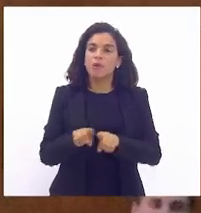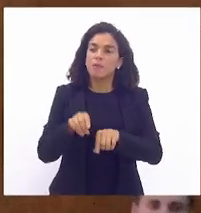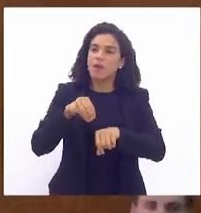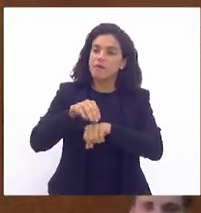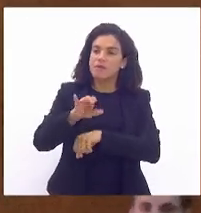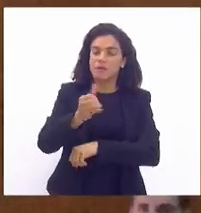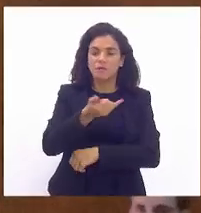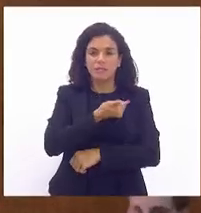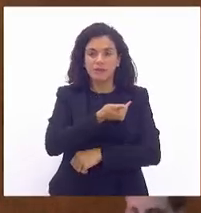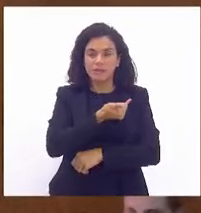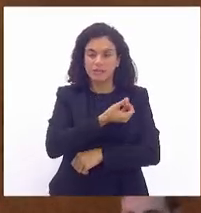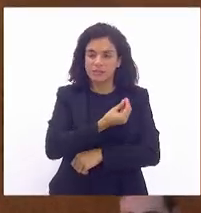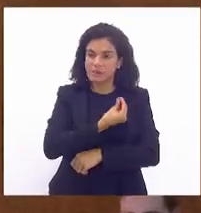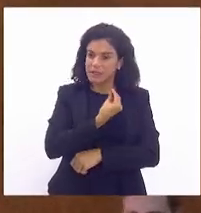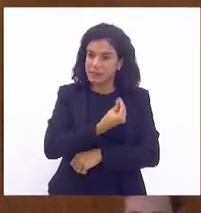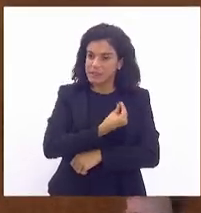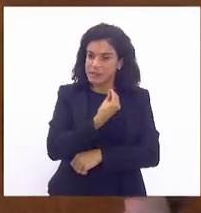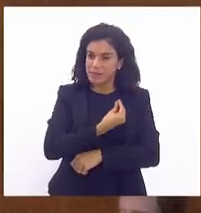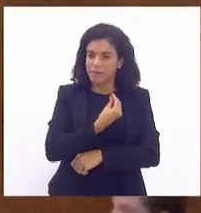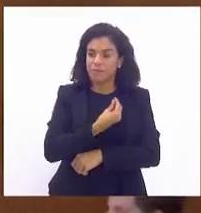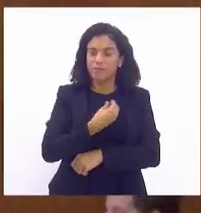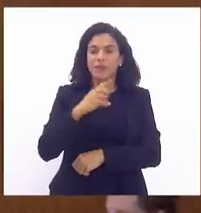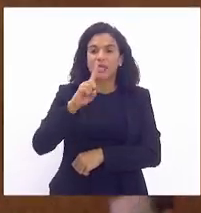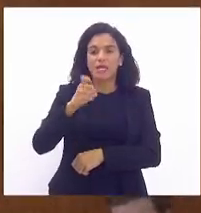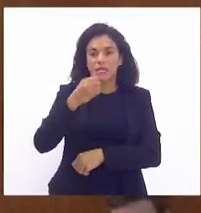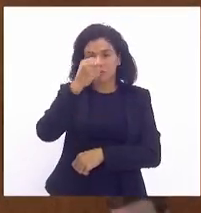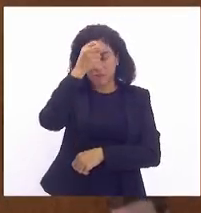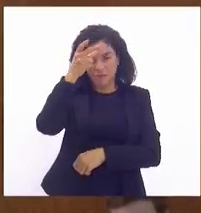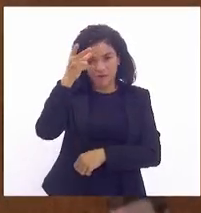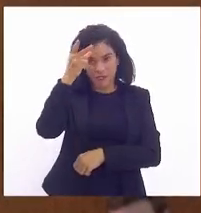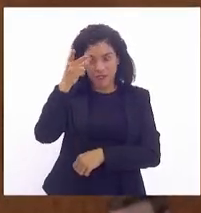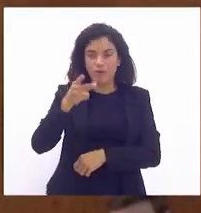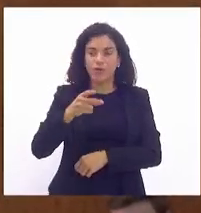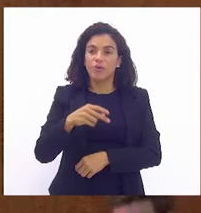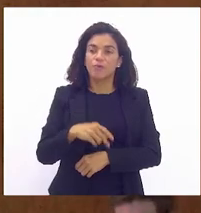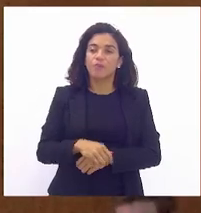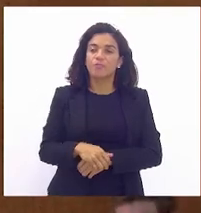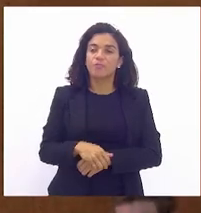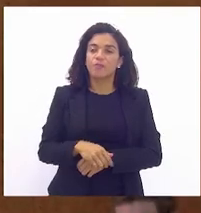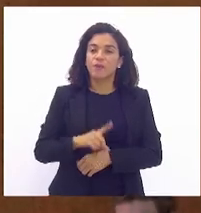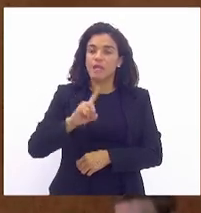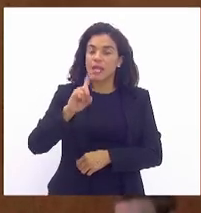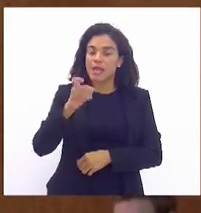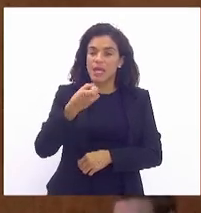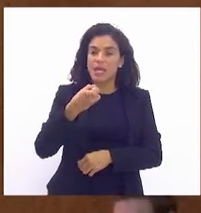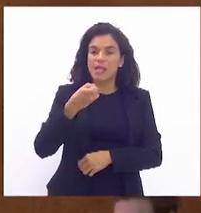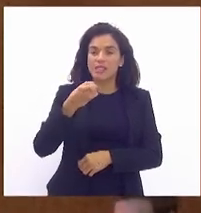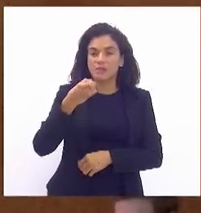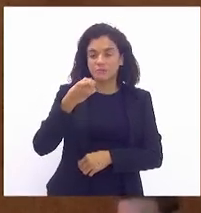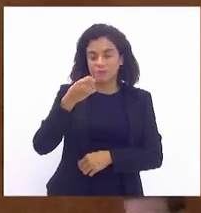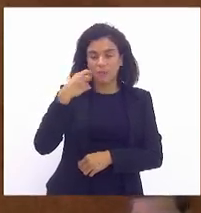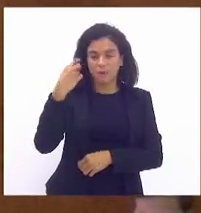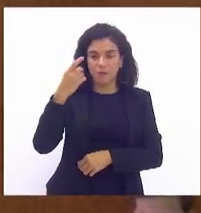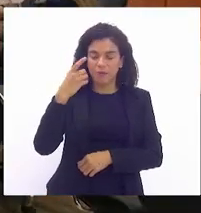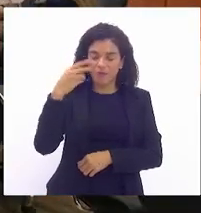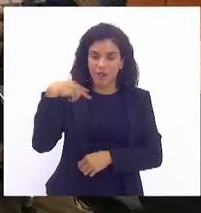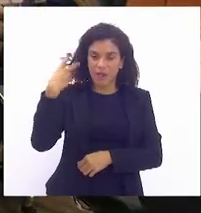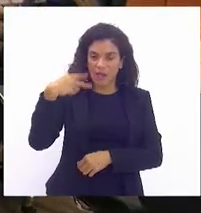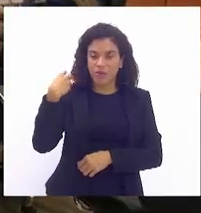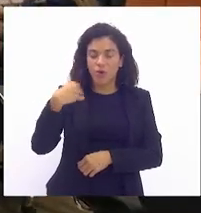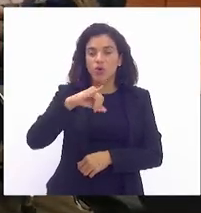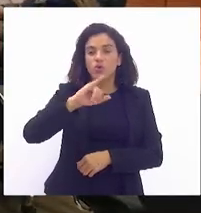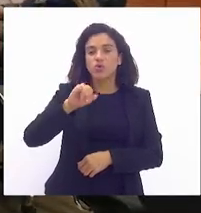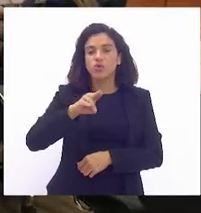do ex-vereador, ex-vice-prefeito Paiva, ex-vereador Valdez Saturno, ex-vereador